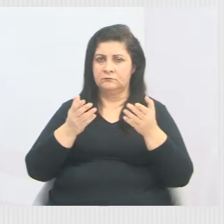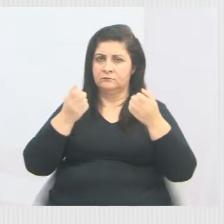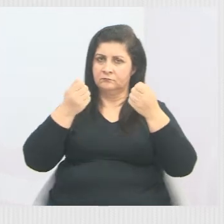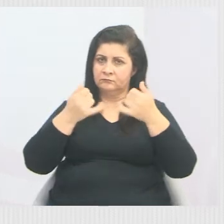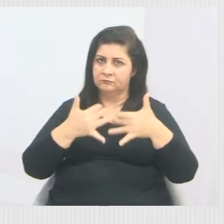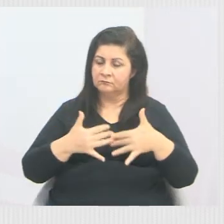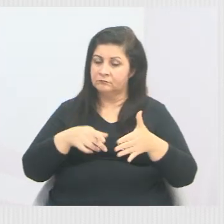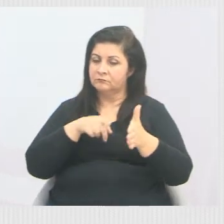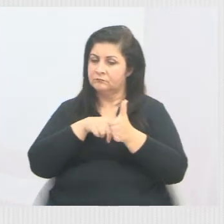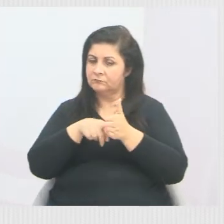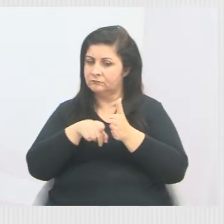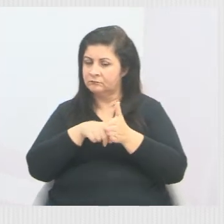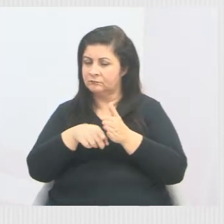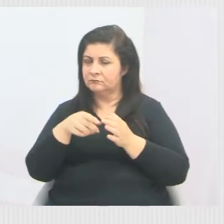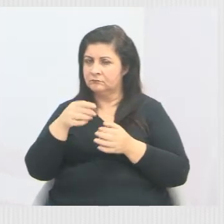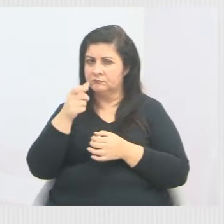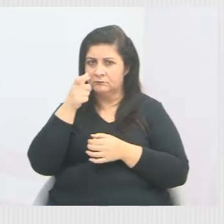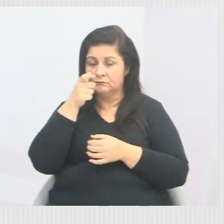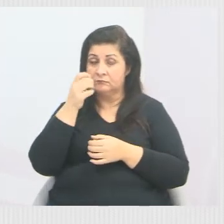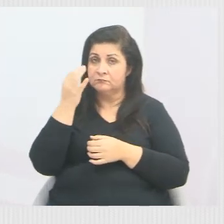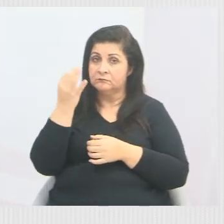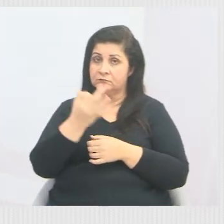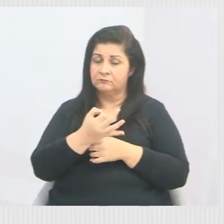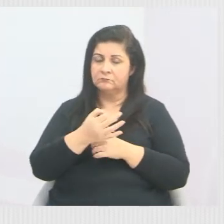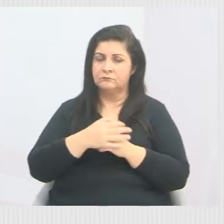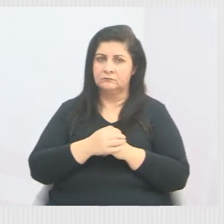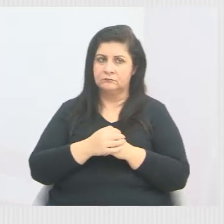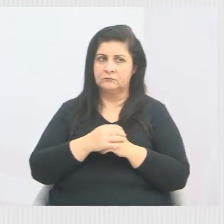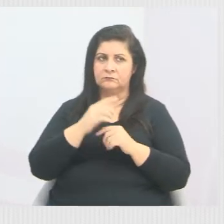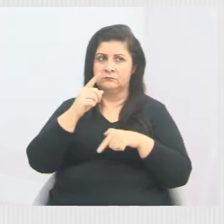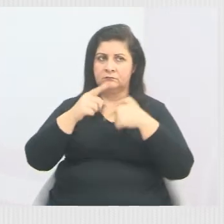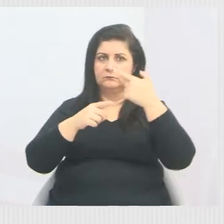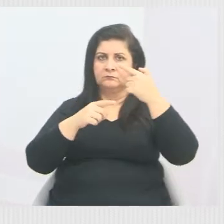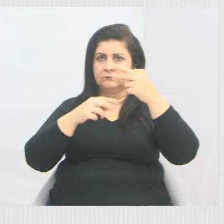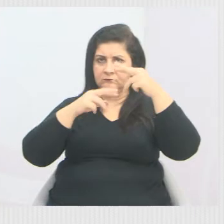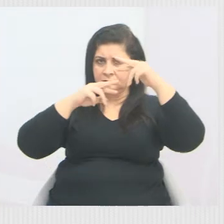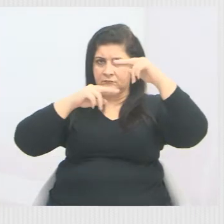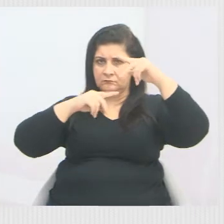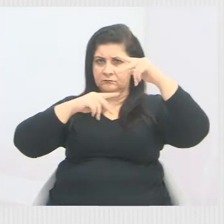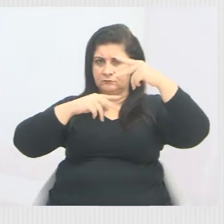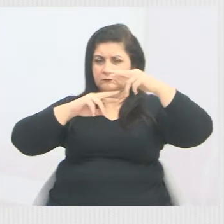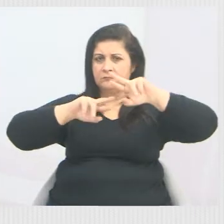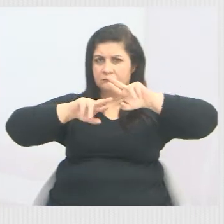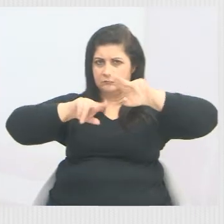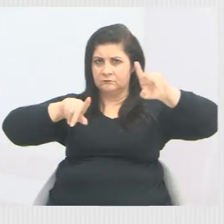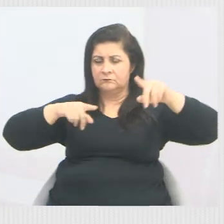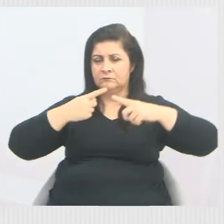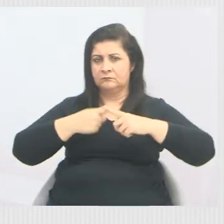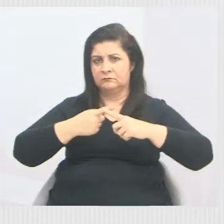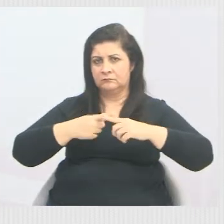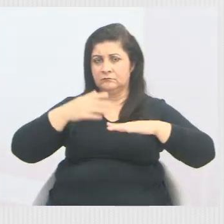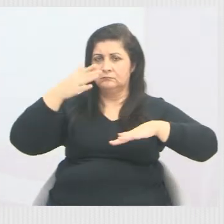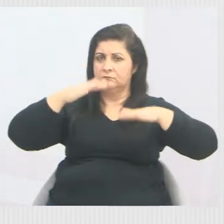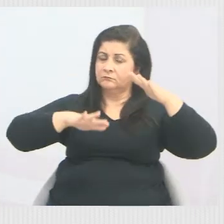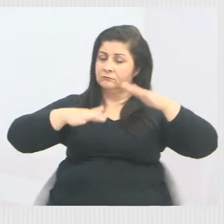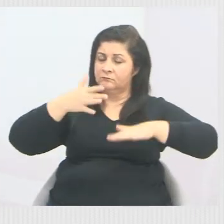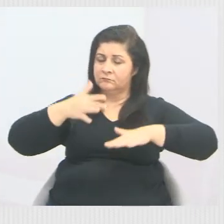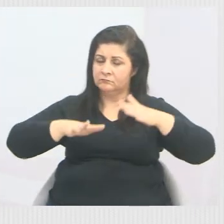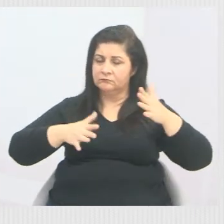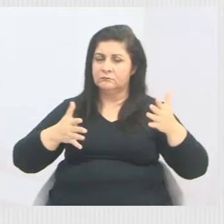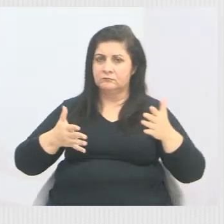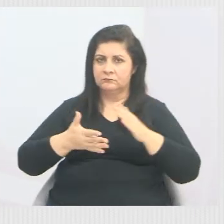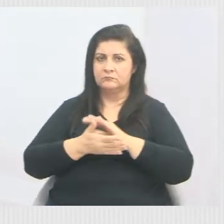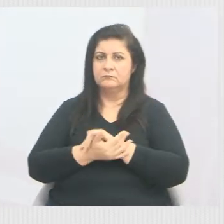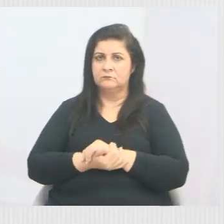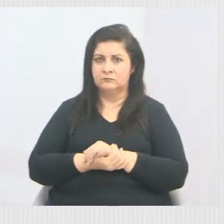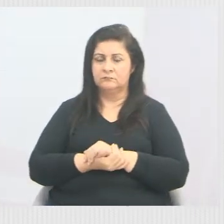uma distorção muito grande do de cima, que é o processado, porque esse não processado depende de adimplento, né? Seria